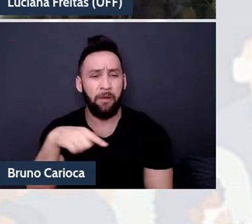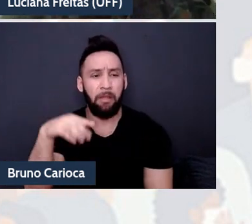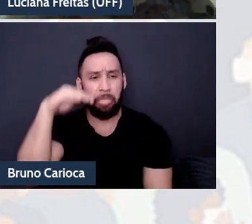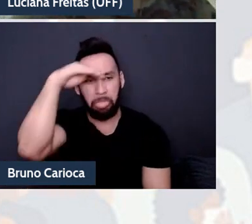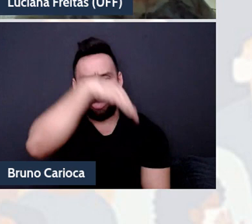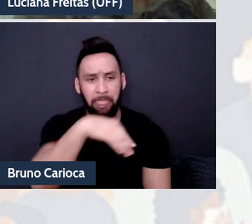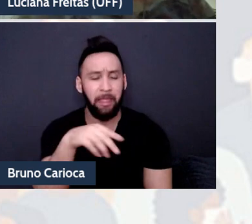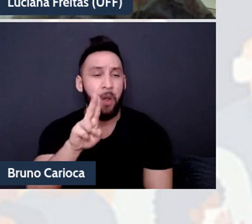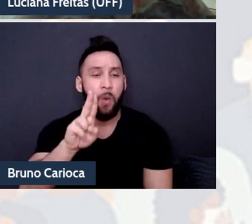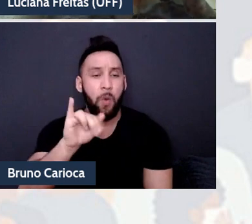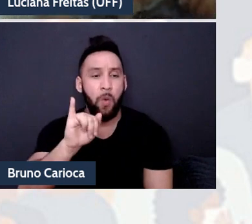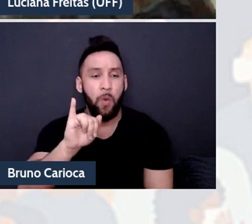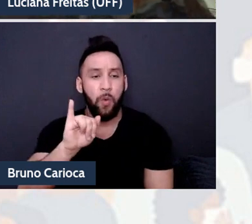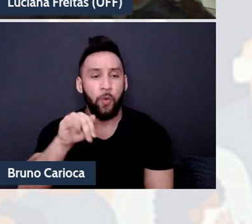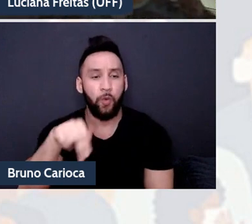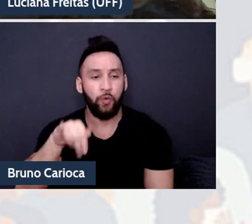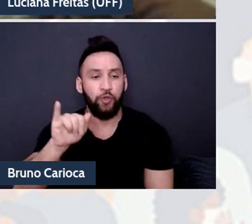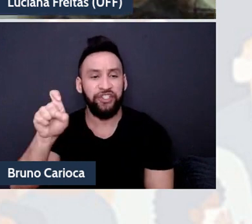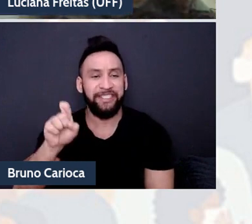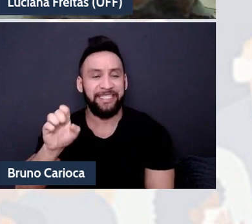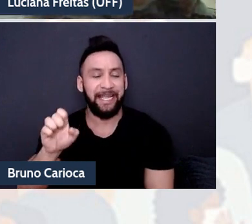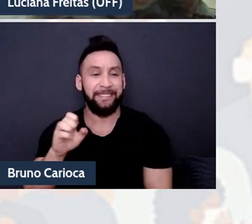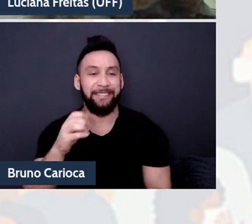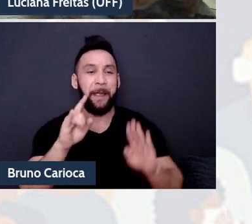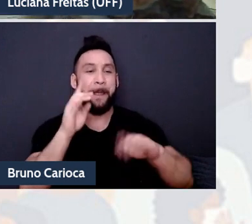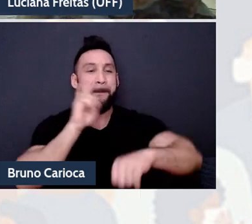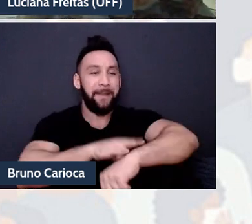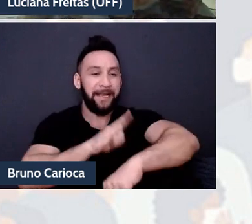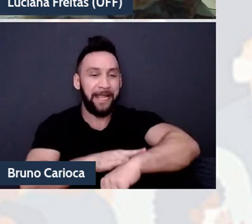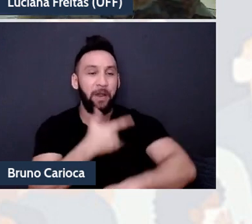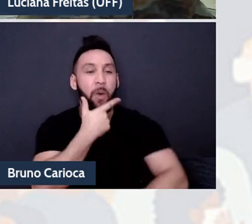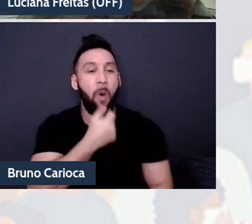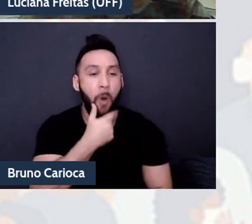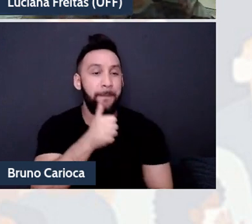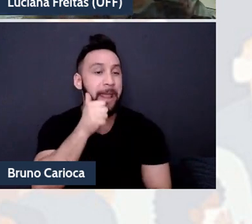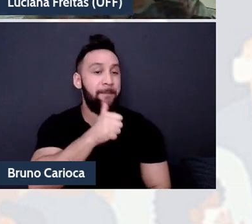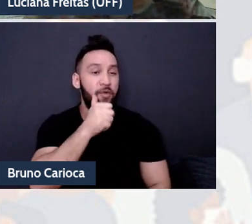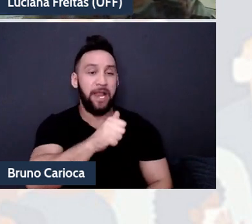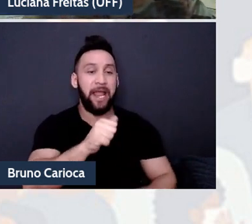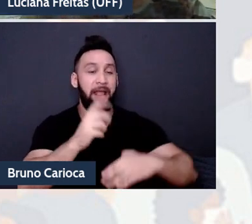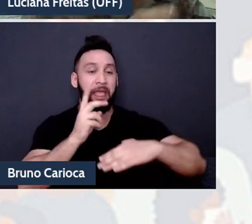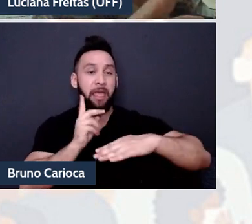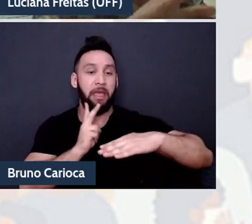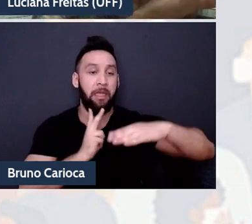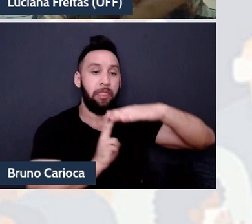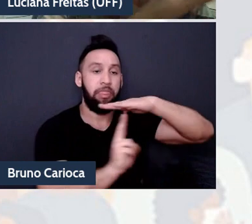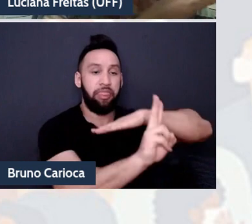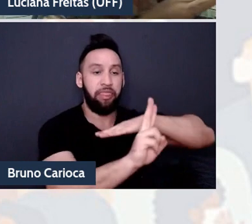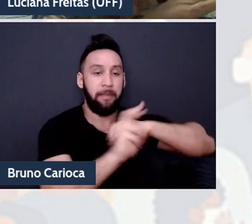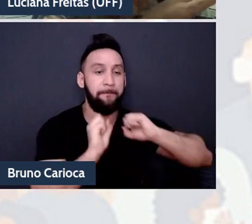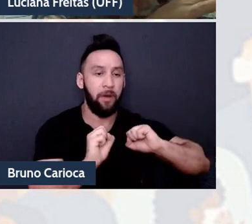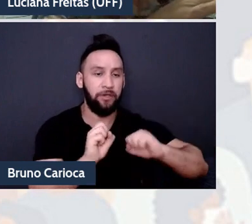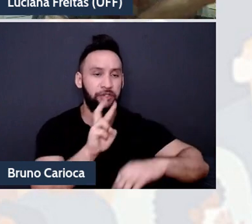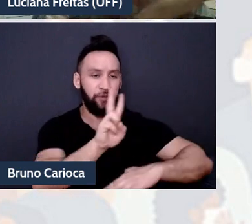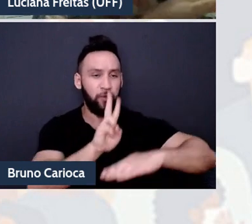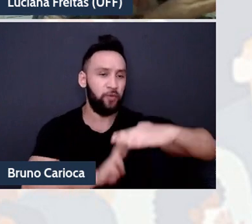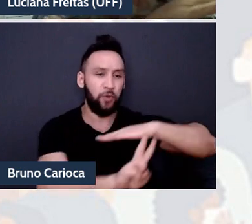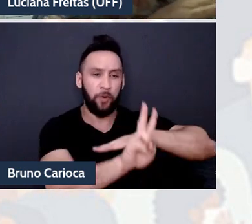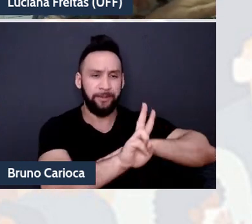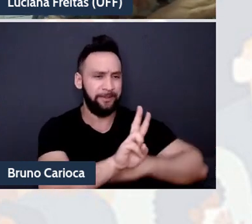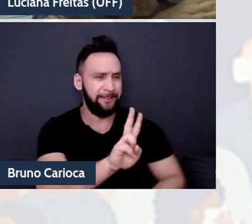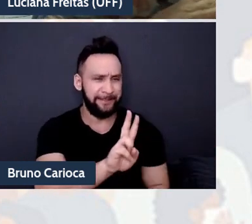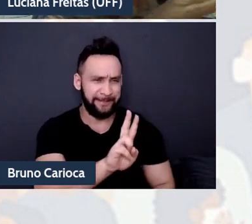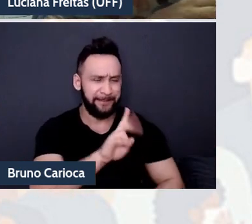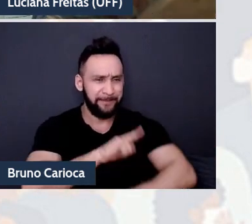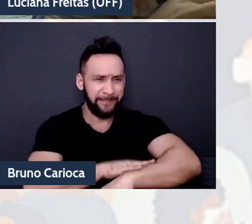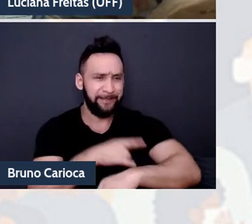Outro ponto que aconteceu também em 2017 foi não, na verdade é da base, desculpa, é da